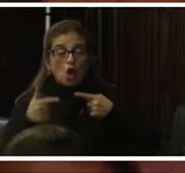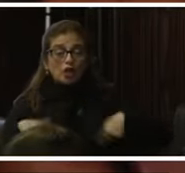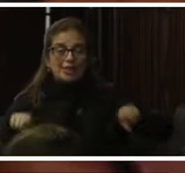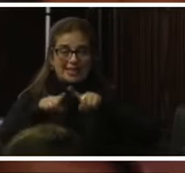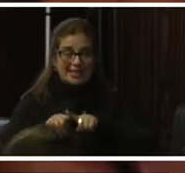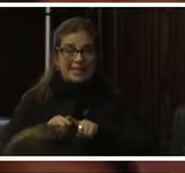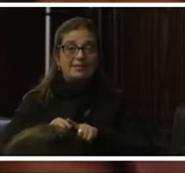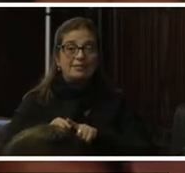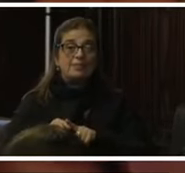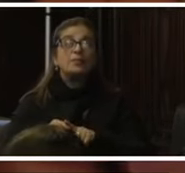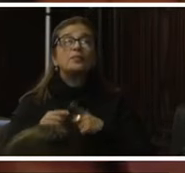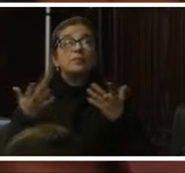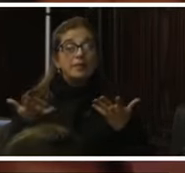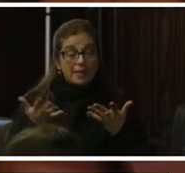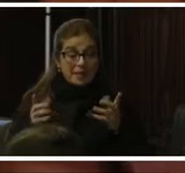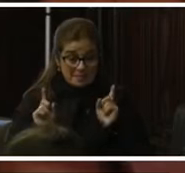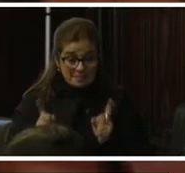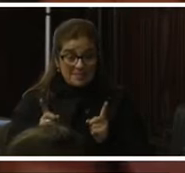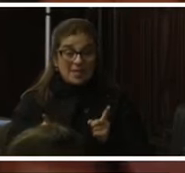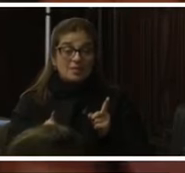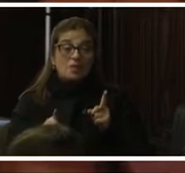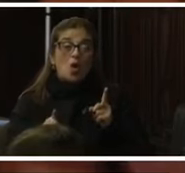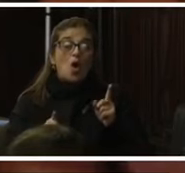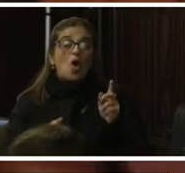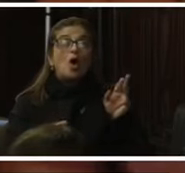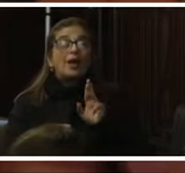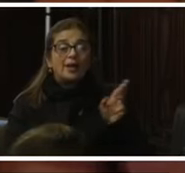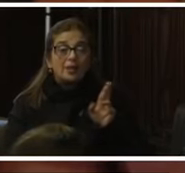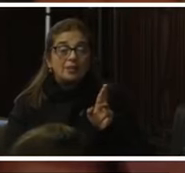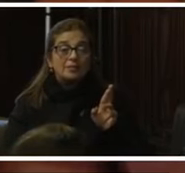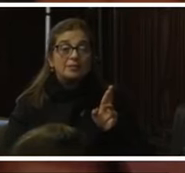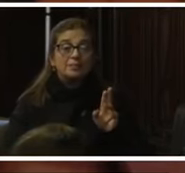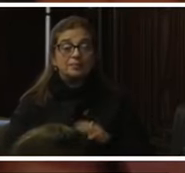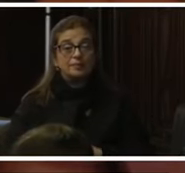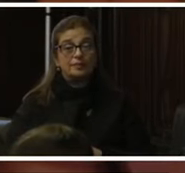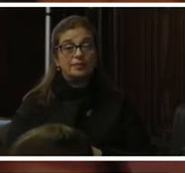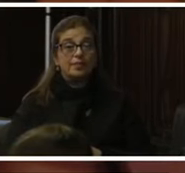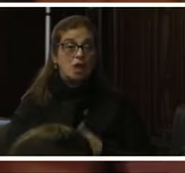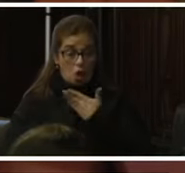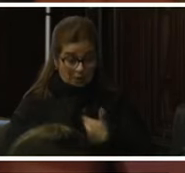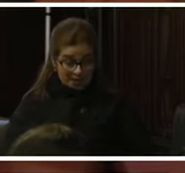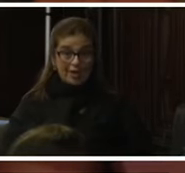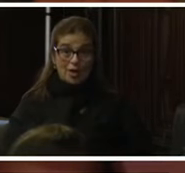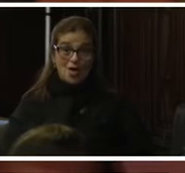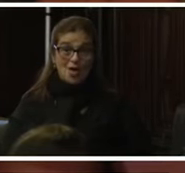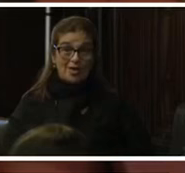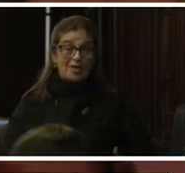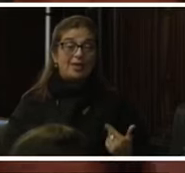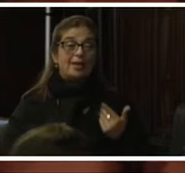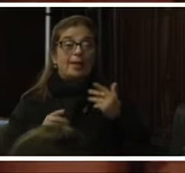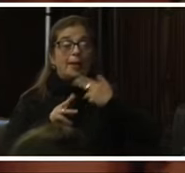mesmo a fundar e mesmo tendo recursos do estado do maranhão